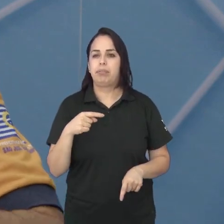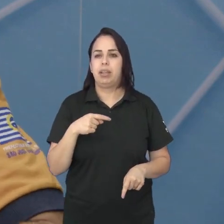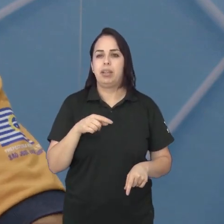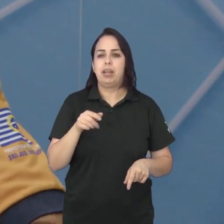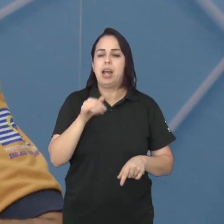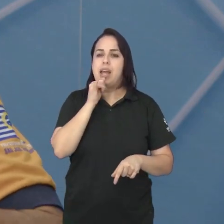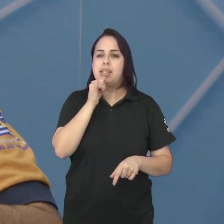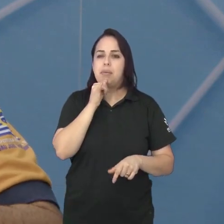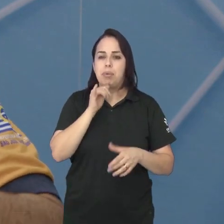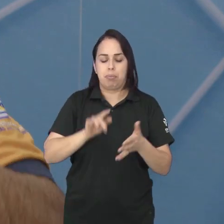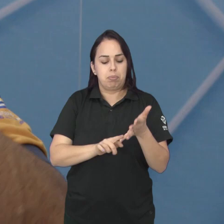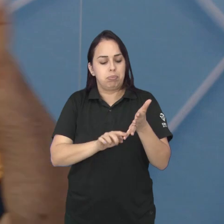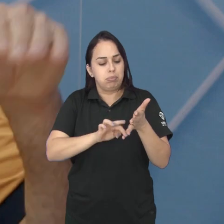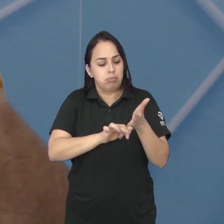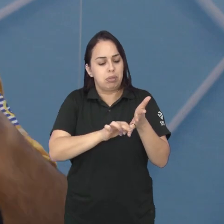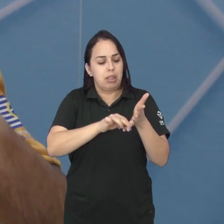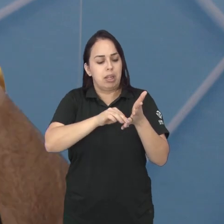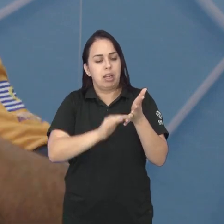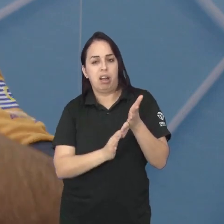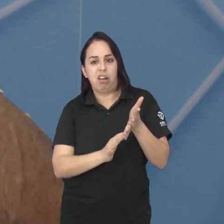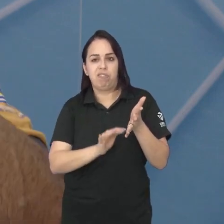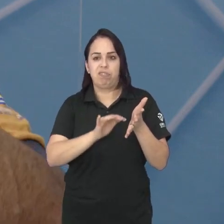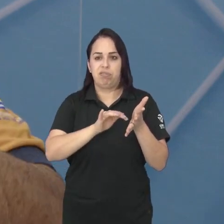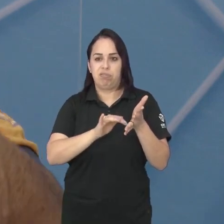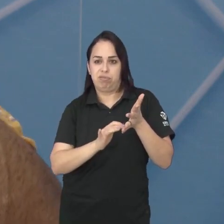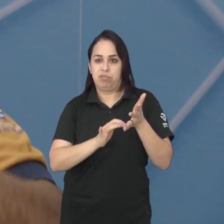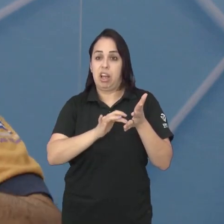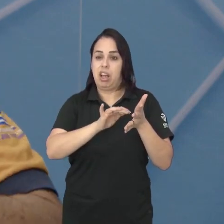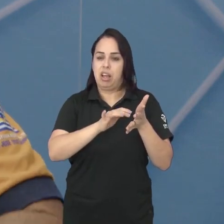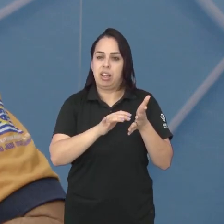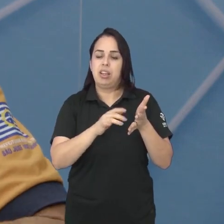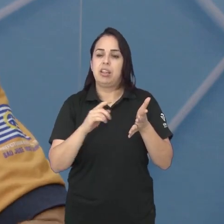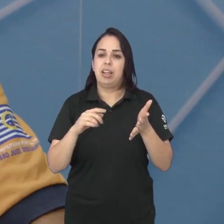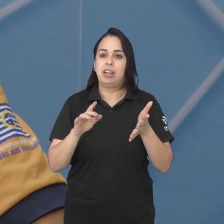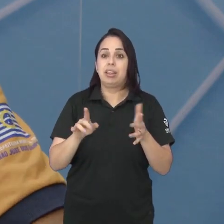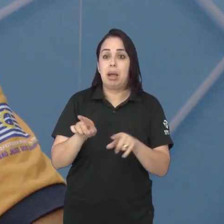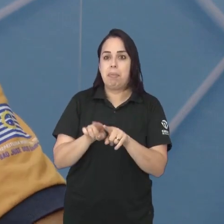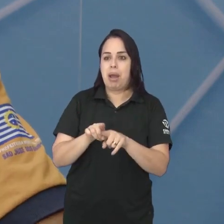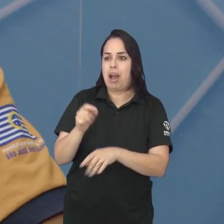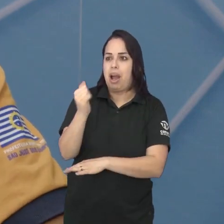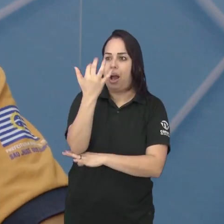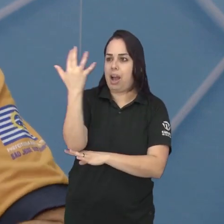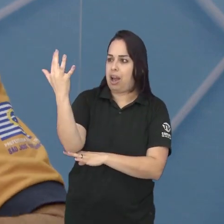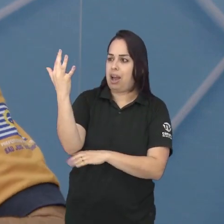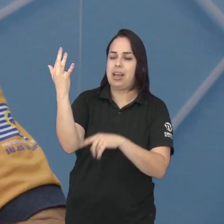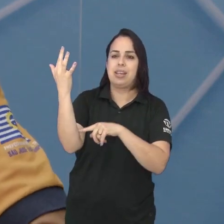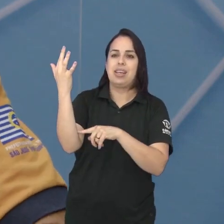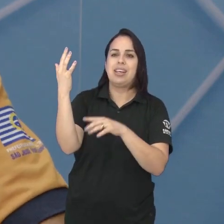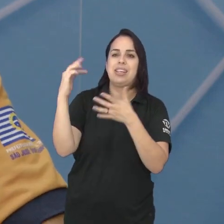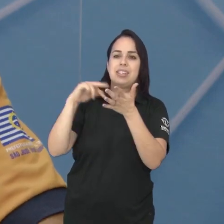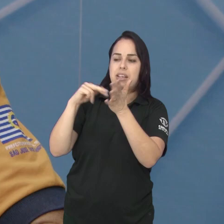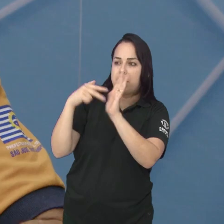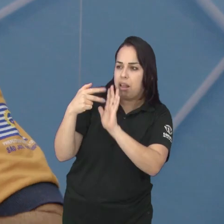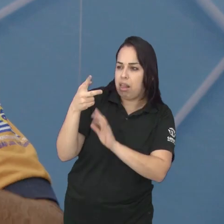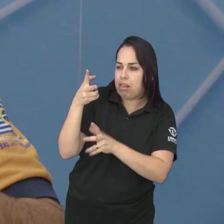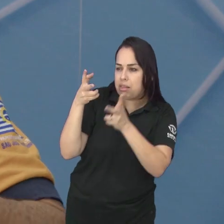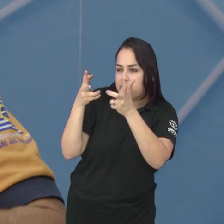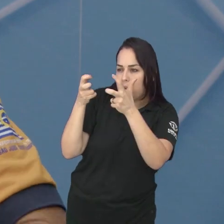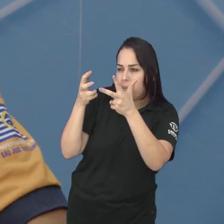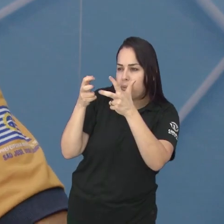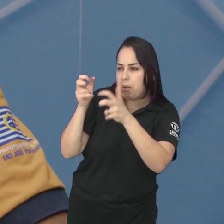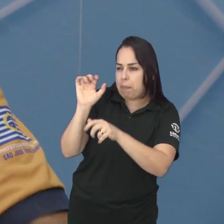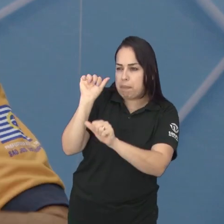começa a ter os degraus de abatimento, que a gente fala, né, que começa a ceder, movimentação. Então, assim, até árvores ajudam,